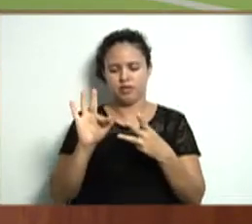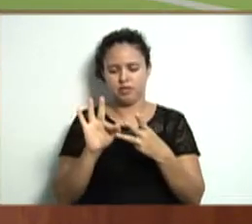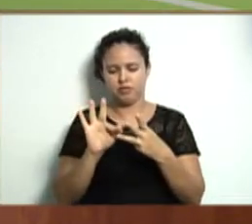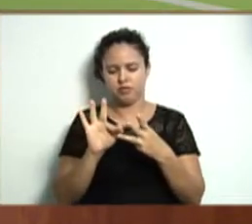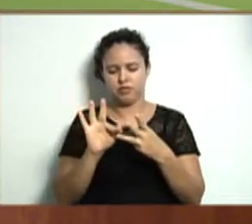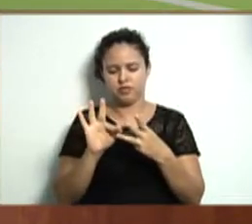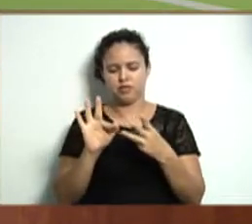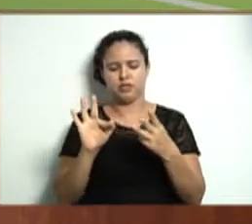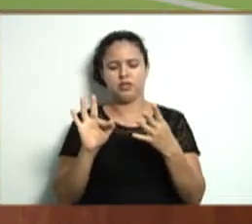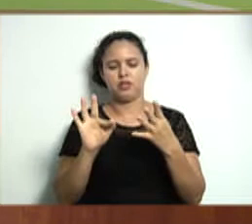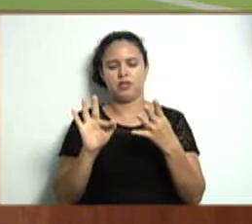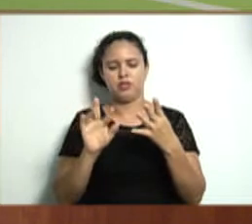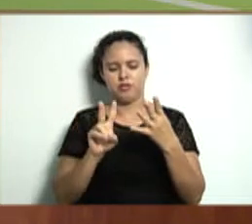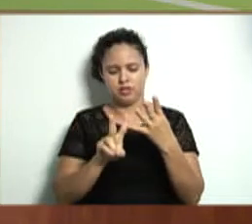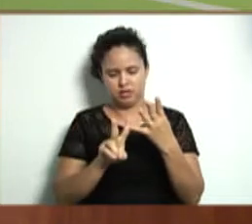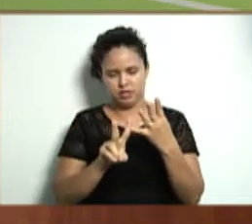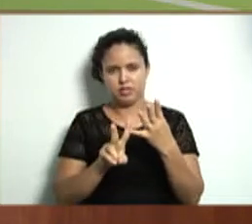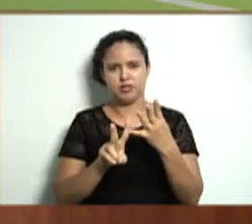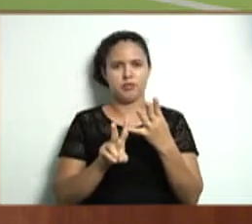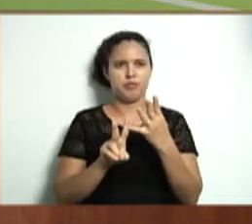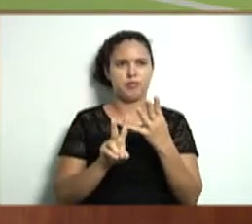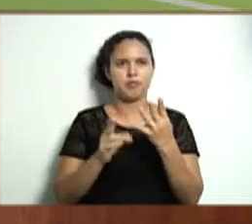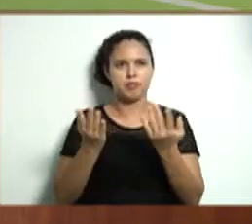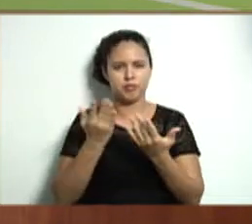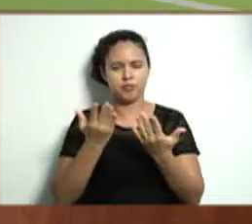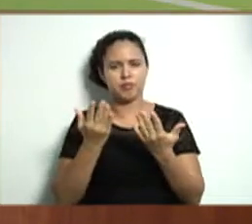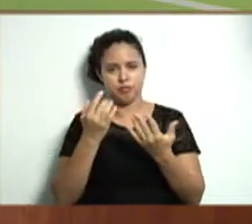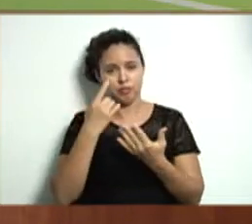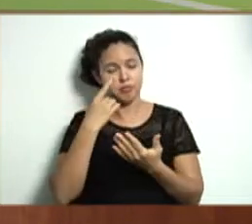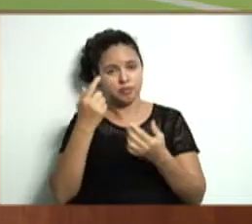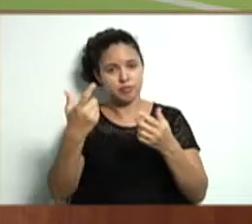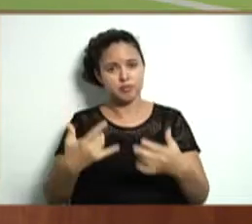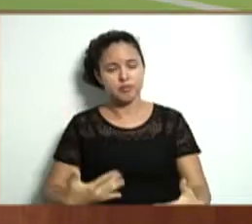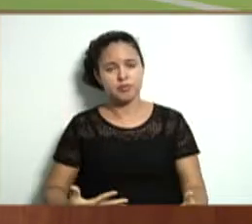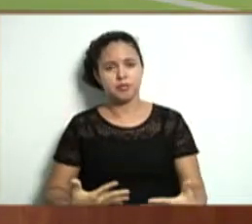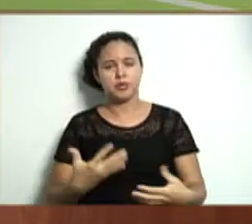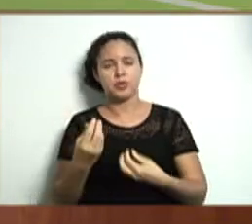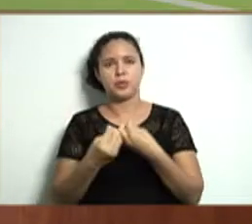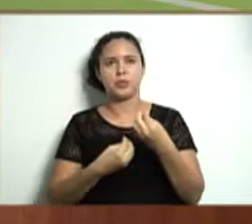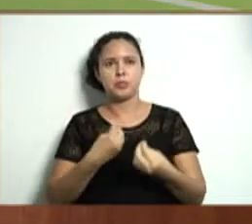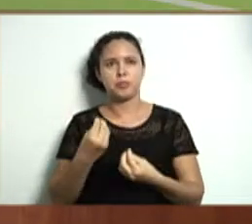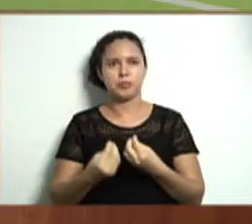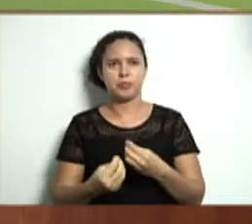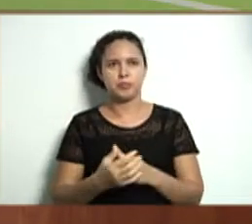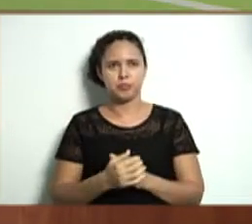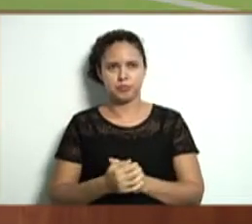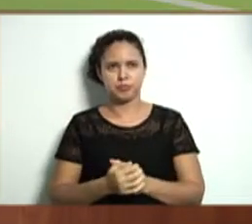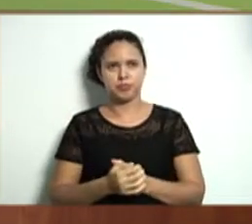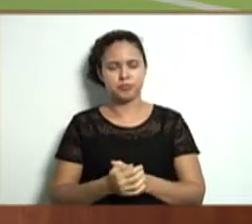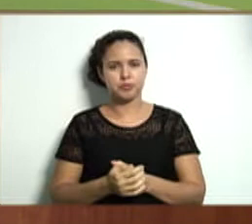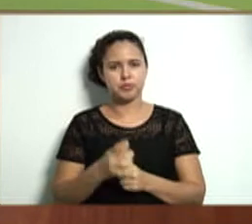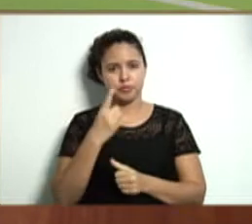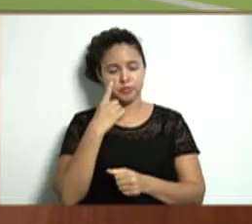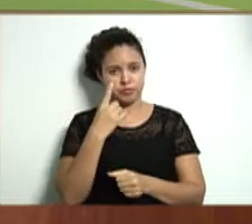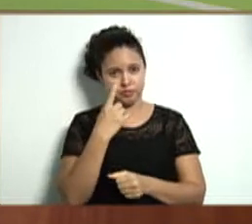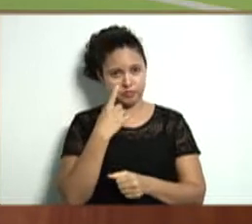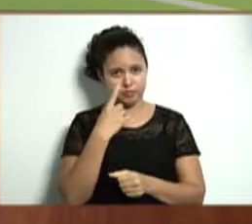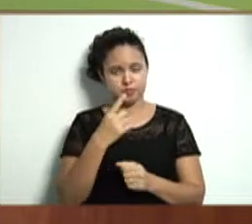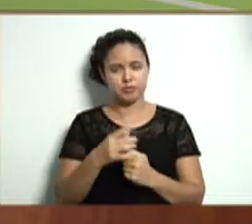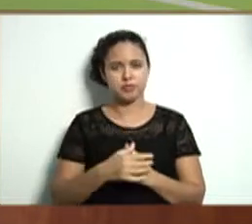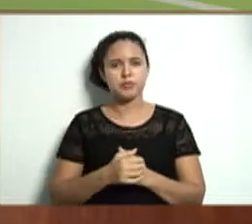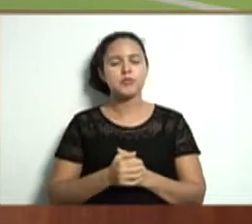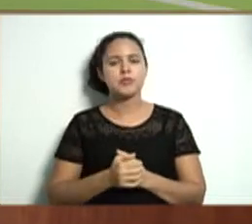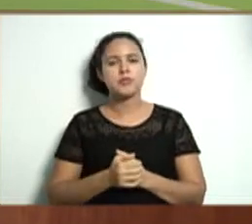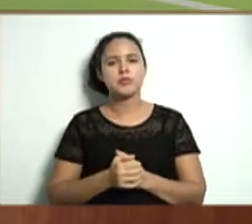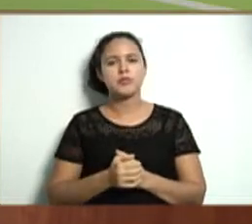Então é falso, falso, falso e verdadeiro. Será que acertaram, professora?